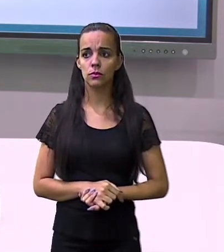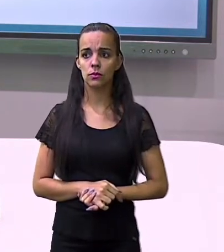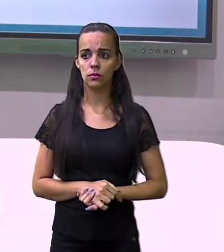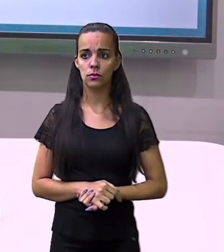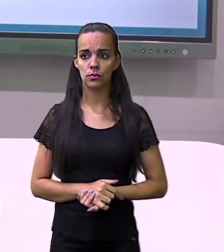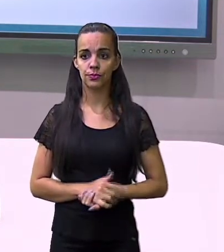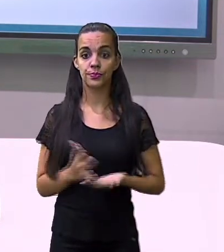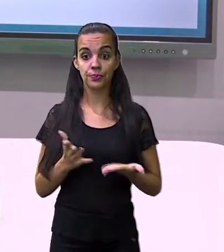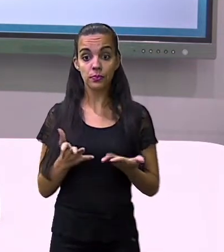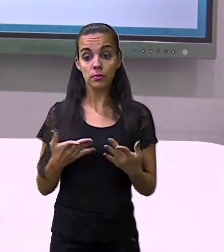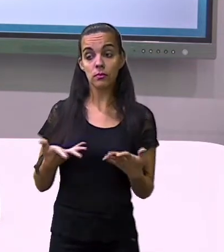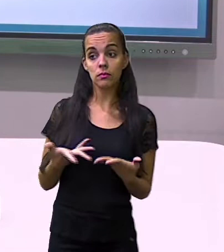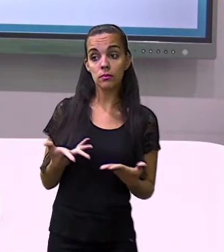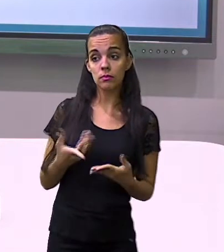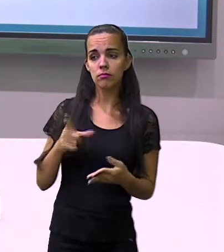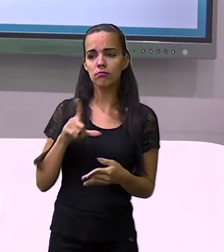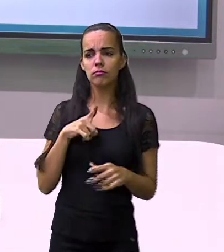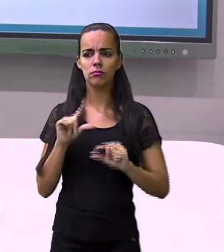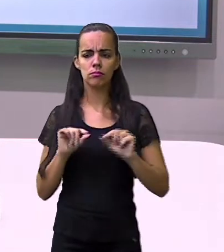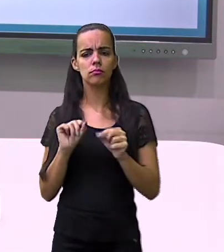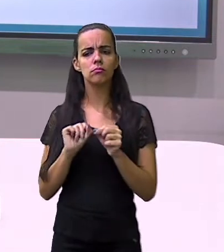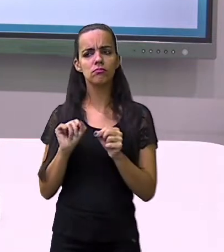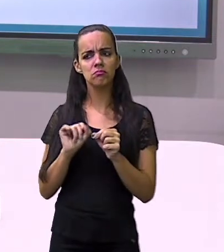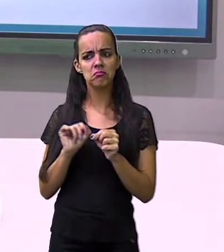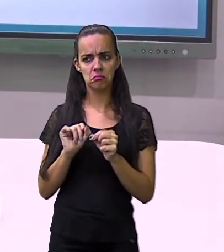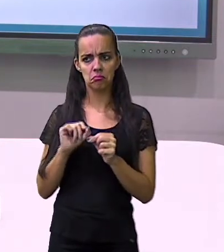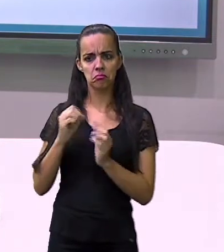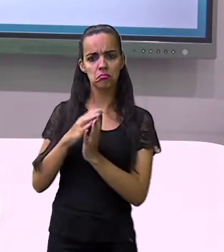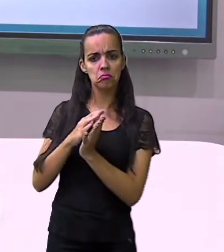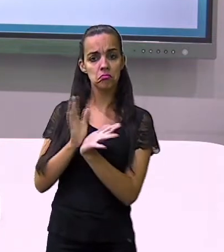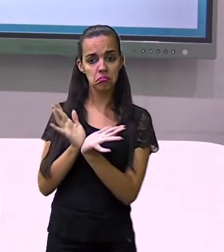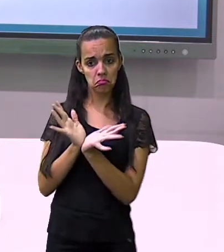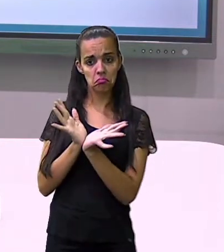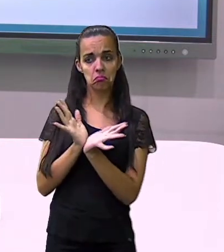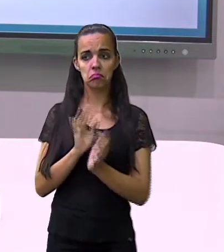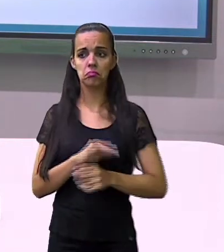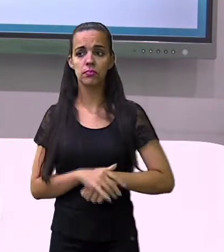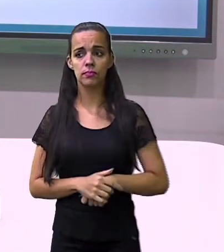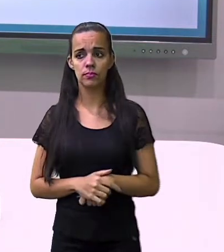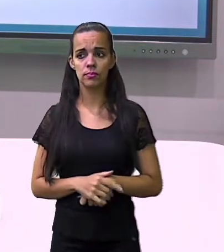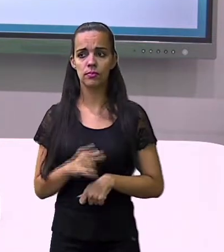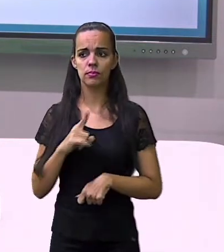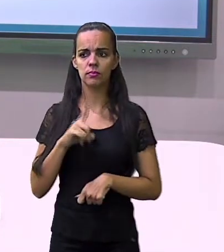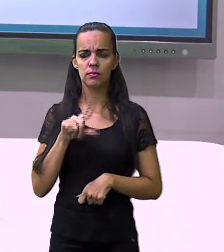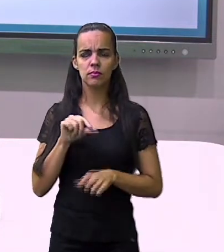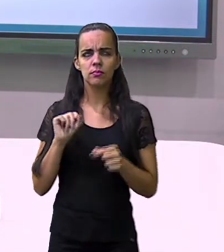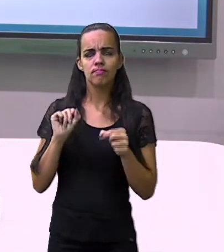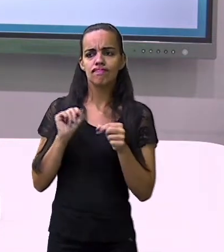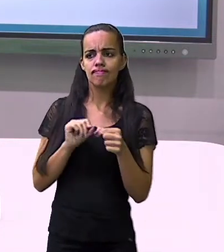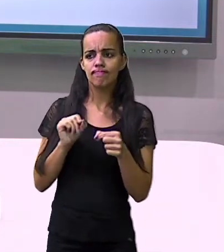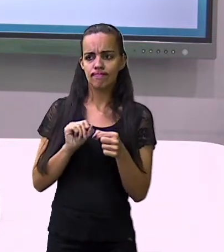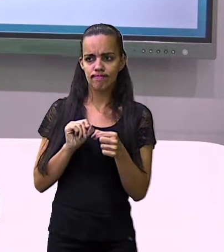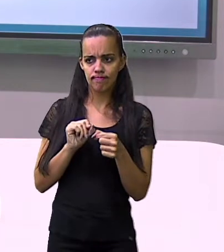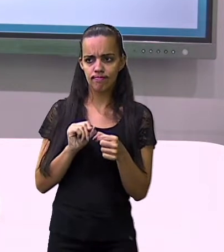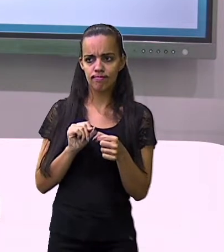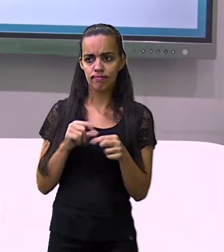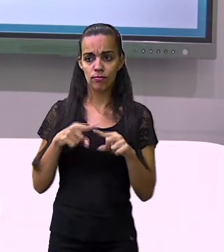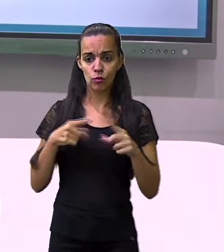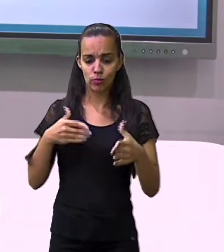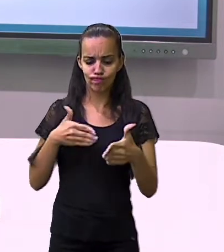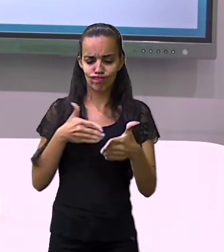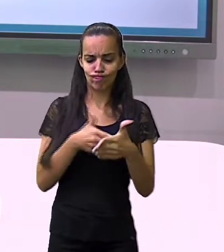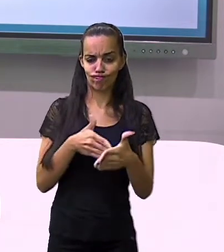E aí, o que faz esta sombra? A sombra ela é feita pelo bloqueio